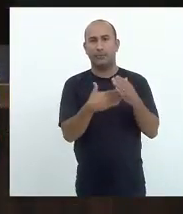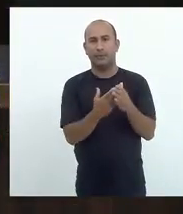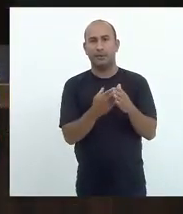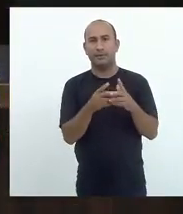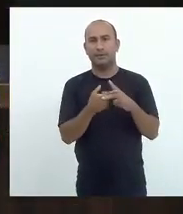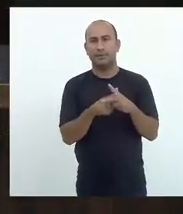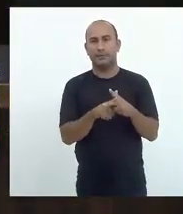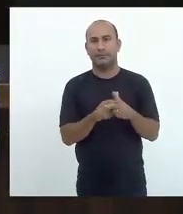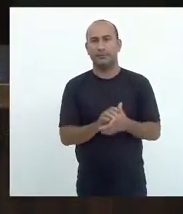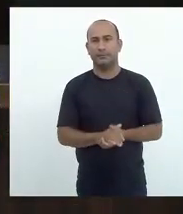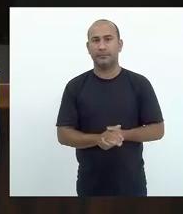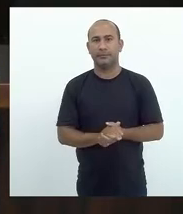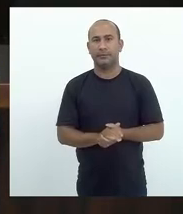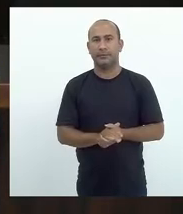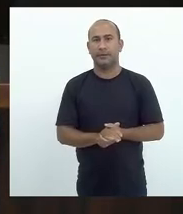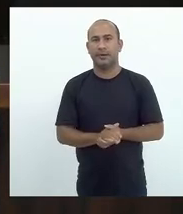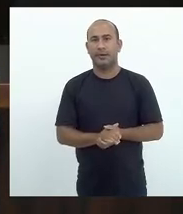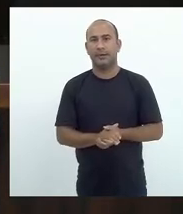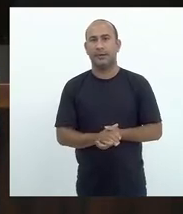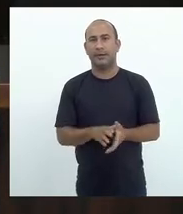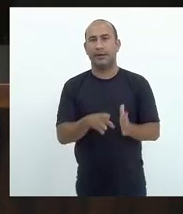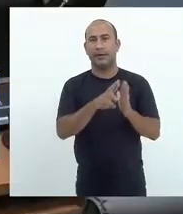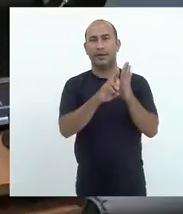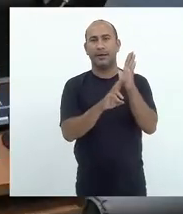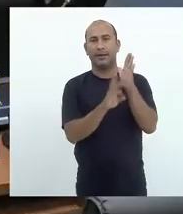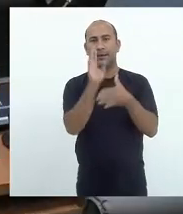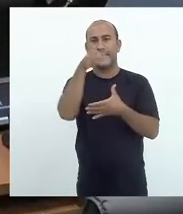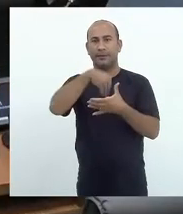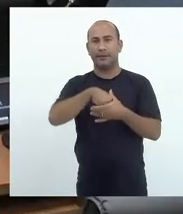Pela normas internas, deputado Márcio Canella.